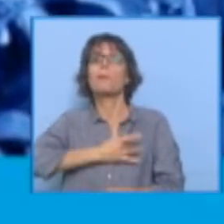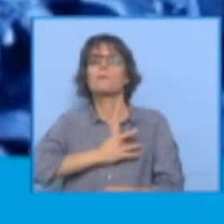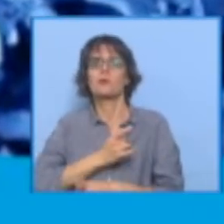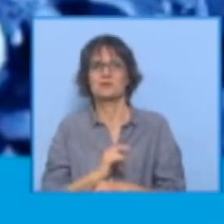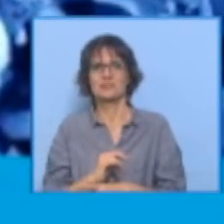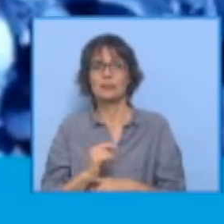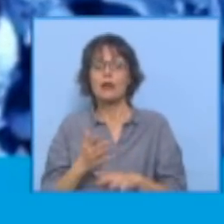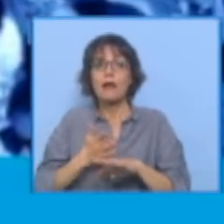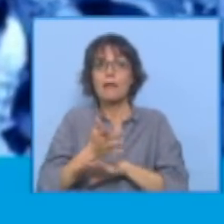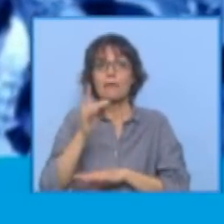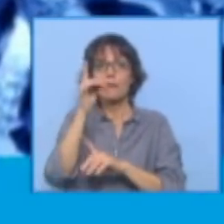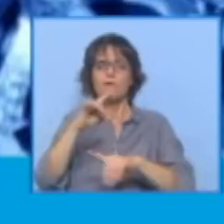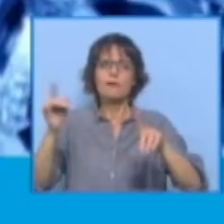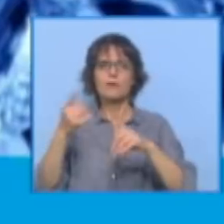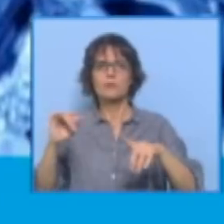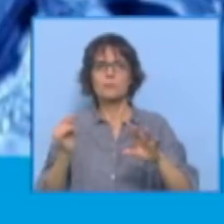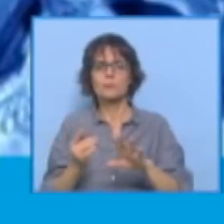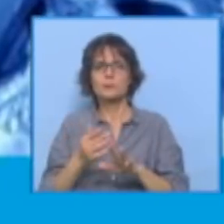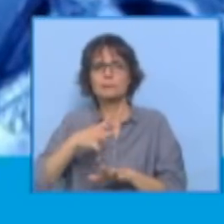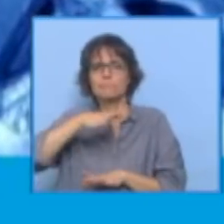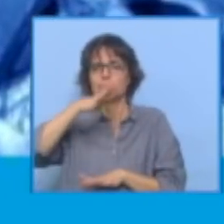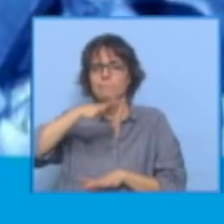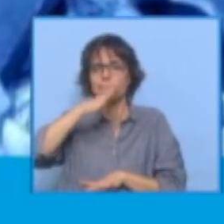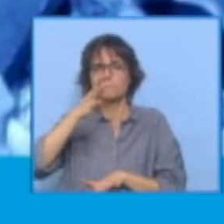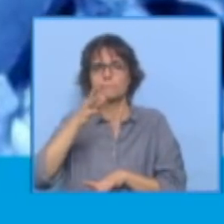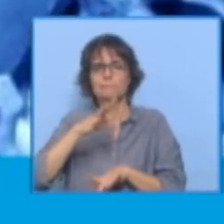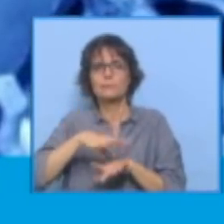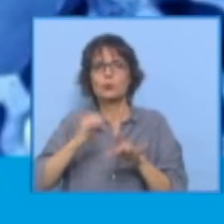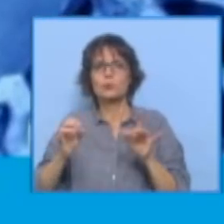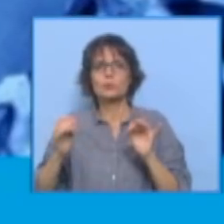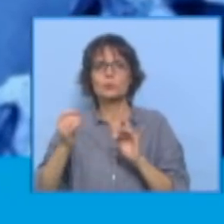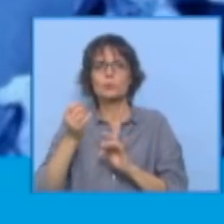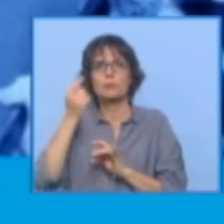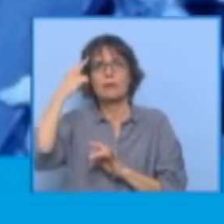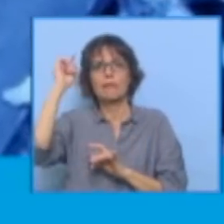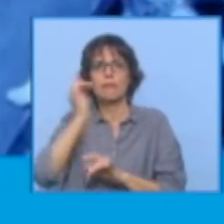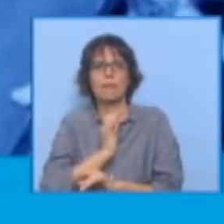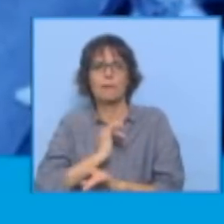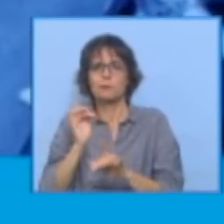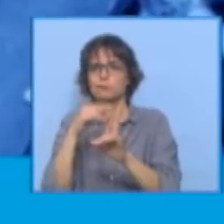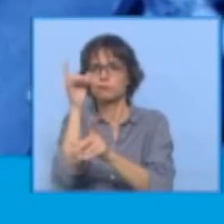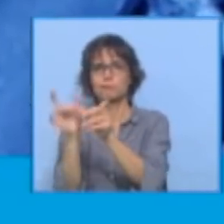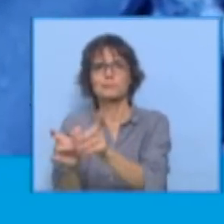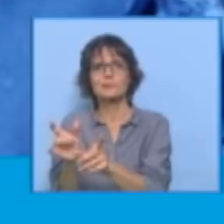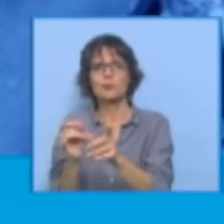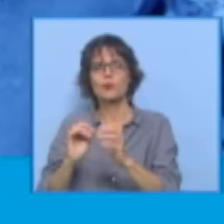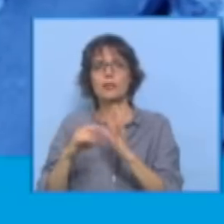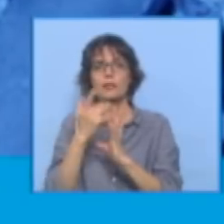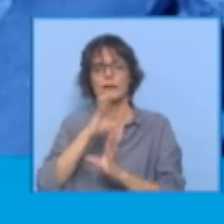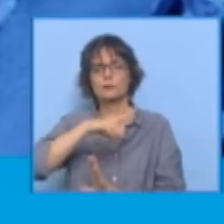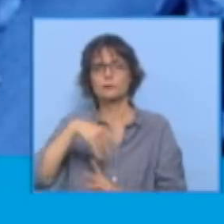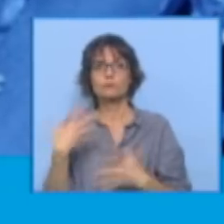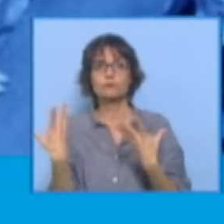conseguiriam transmitir a ideia de que aquilo que é mais importante é este amor ao próximo e, através disso, criar um mundo mais